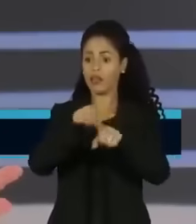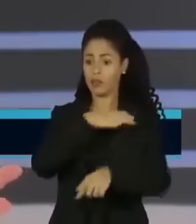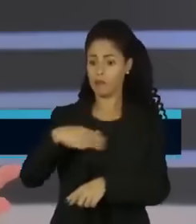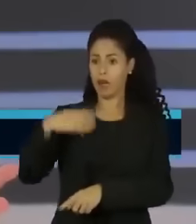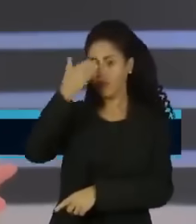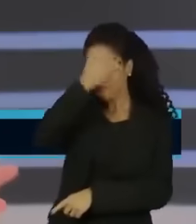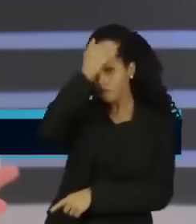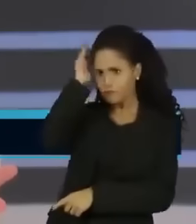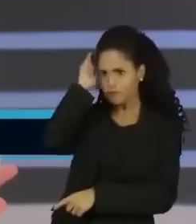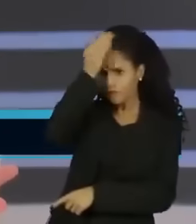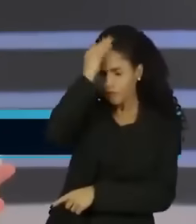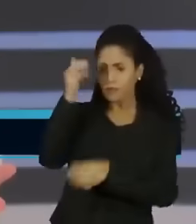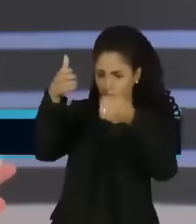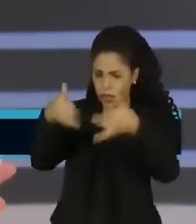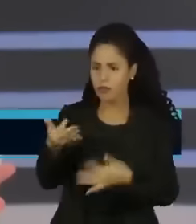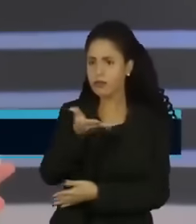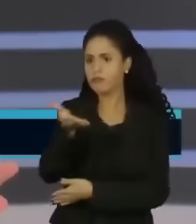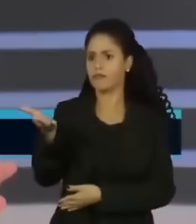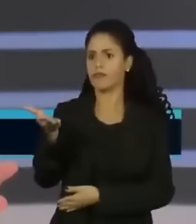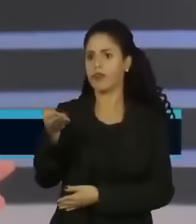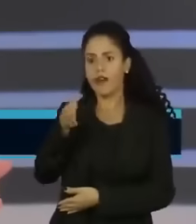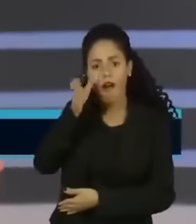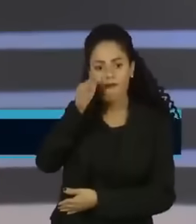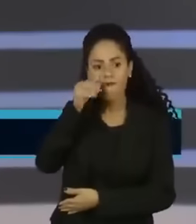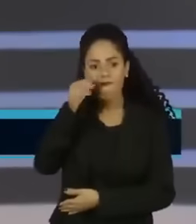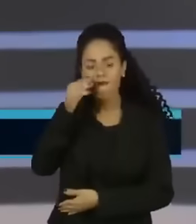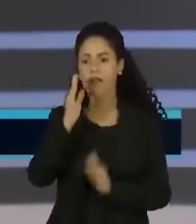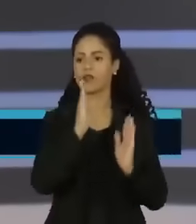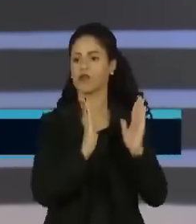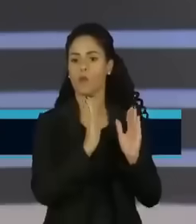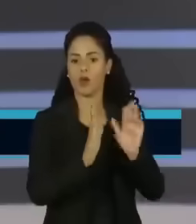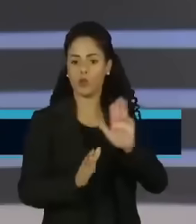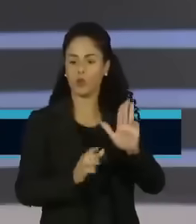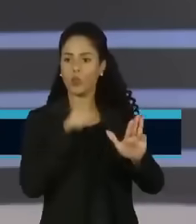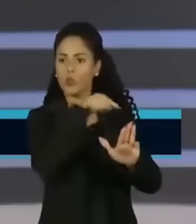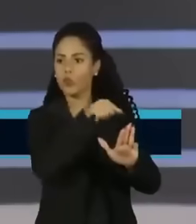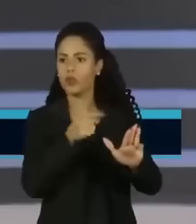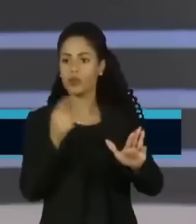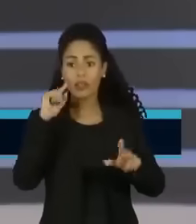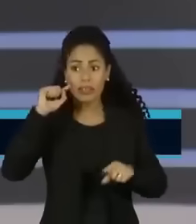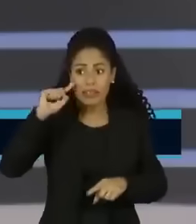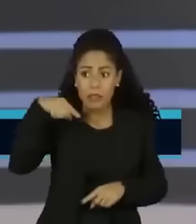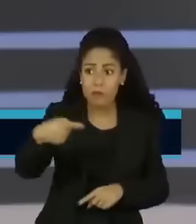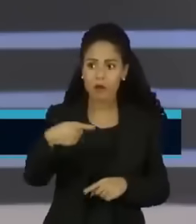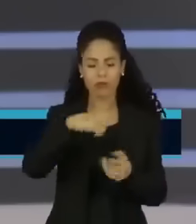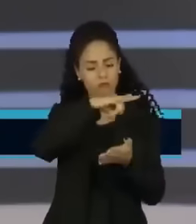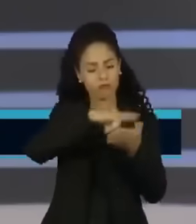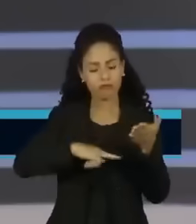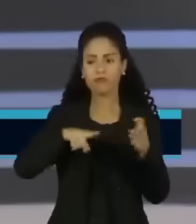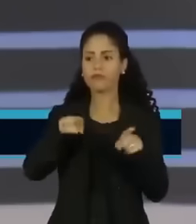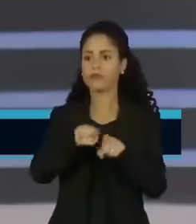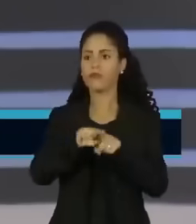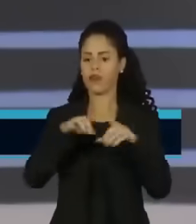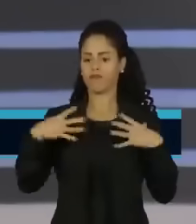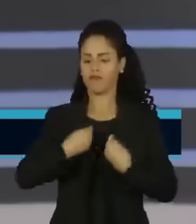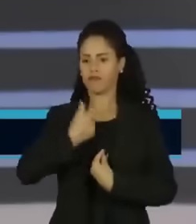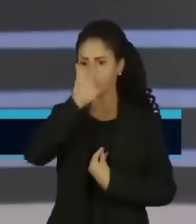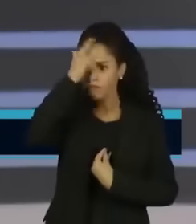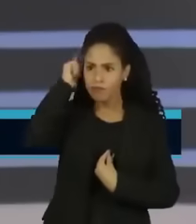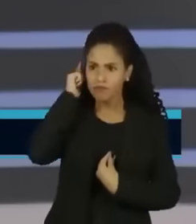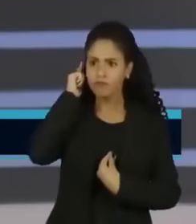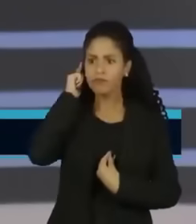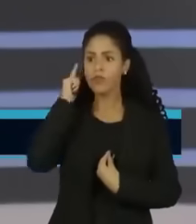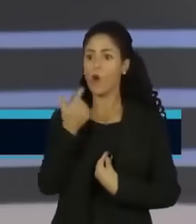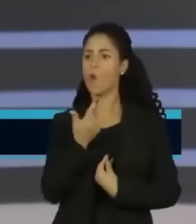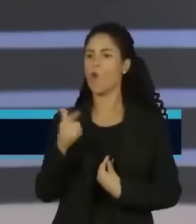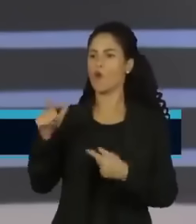a candidatura de Lula, né? E depois a gente vê nos documentos Alexandre de Moraes, o coronel Bernardo, que